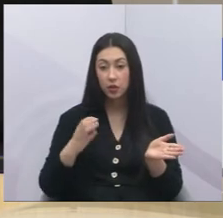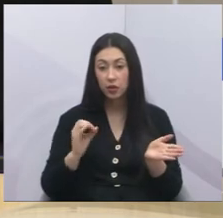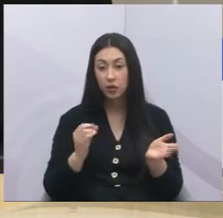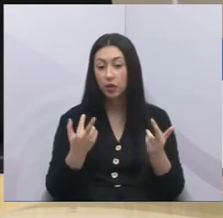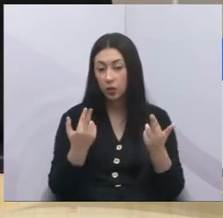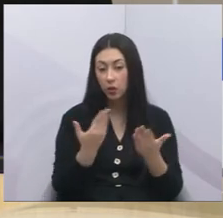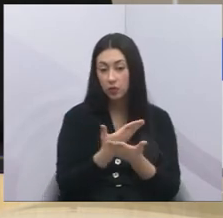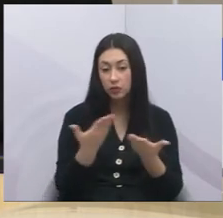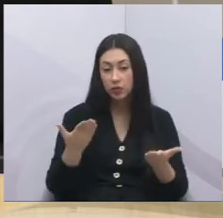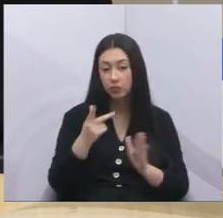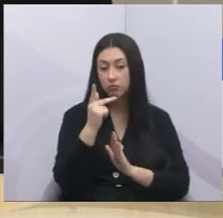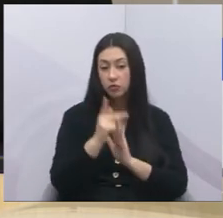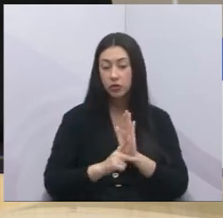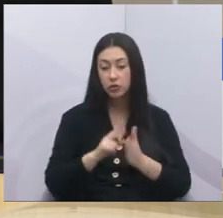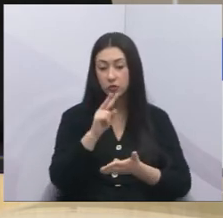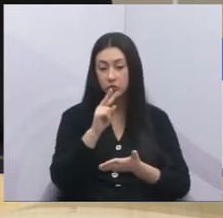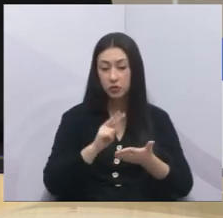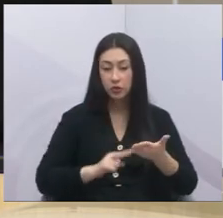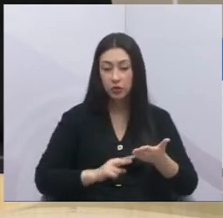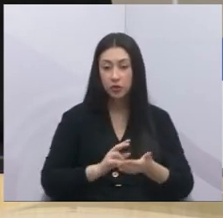mão.